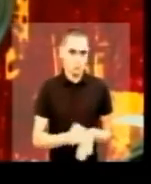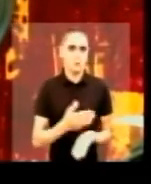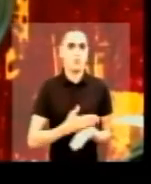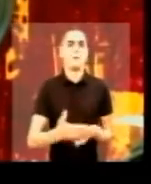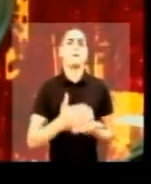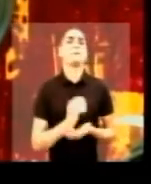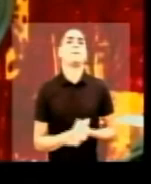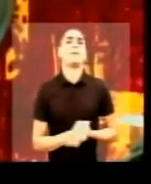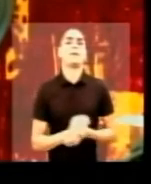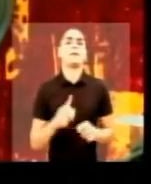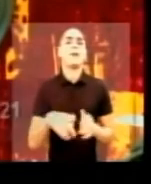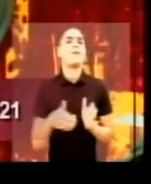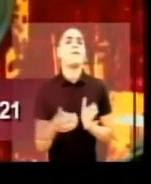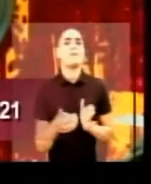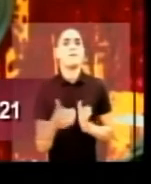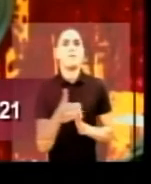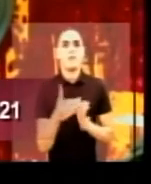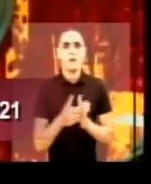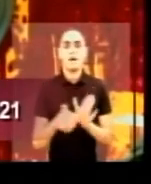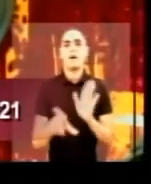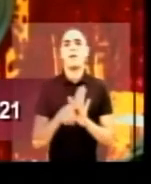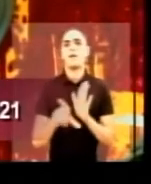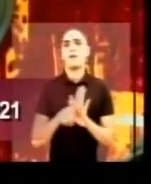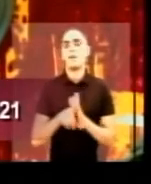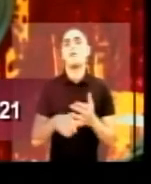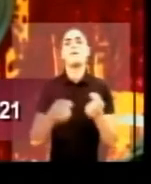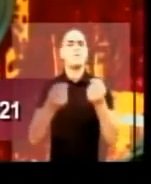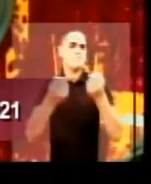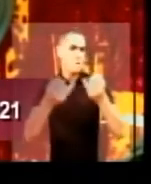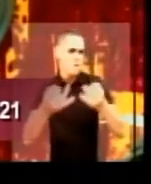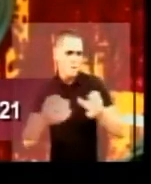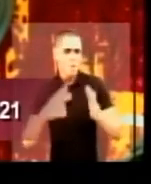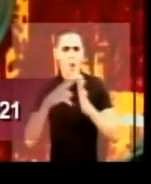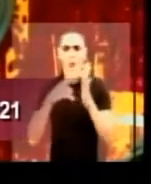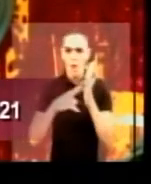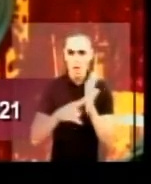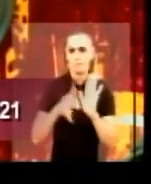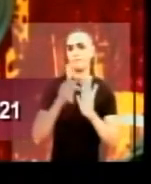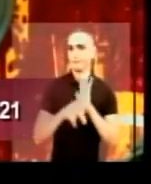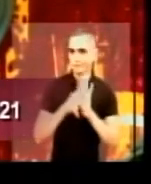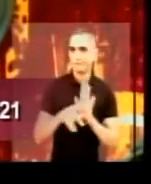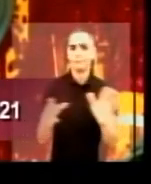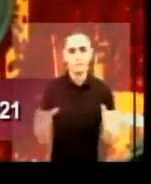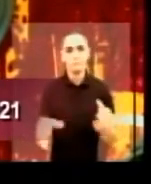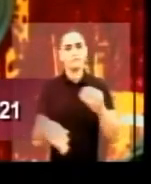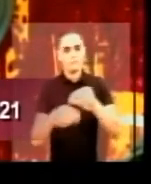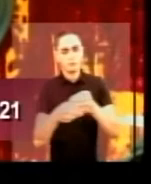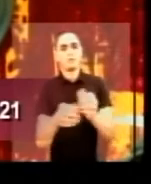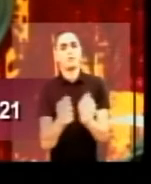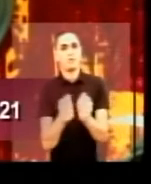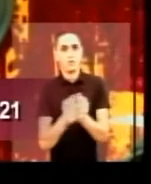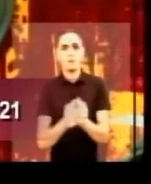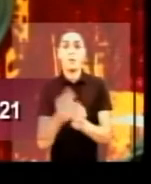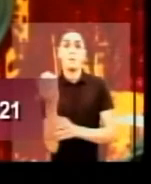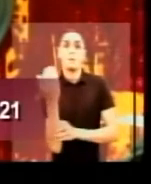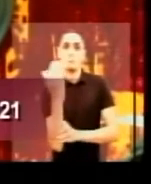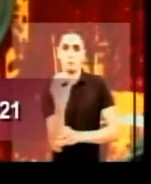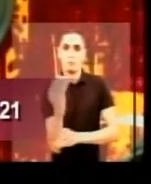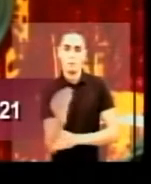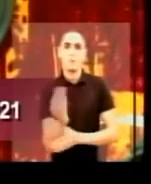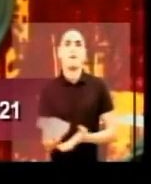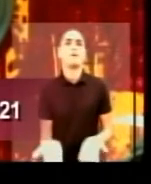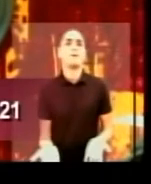A deliberação com todas essas normas e explicações e protocolos anexos, elas vão ser